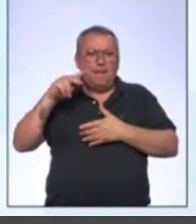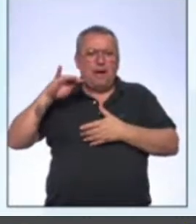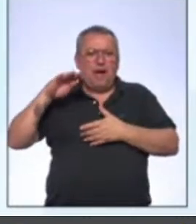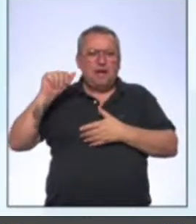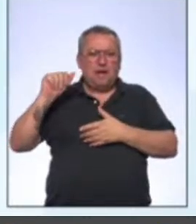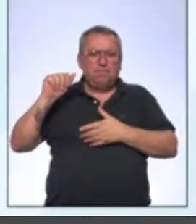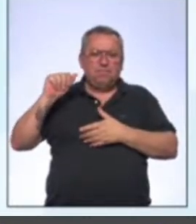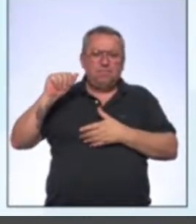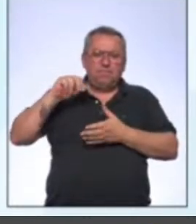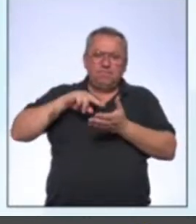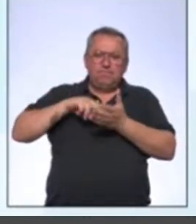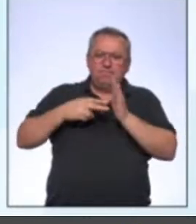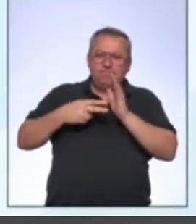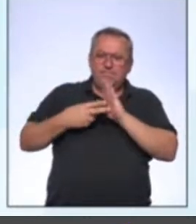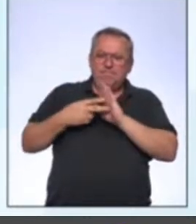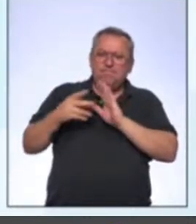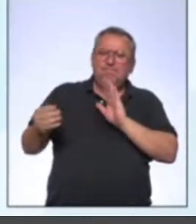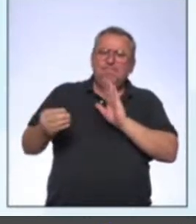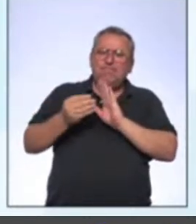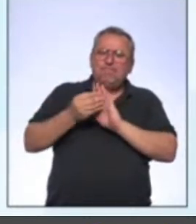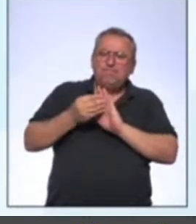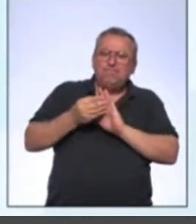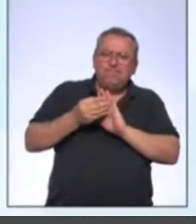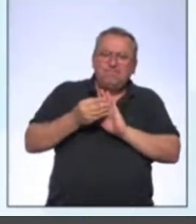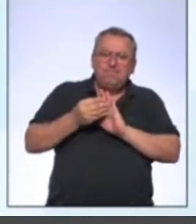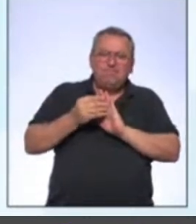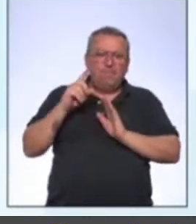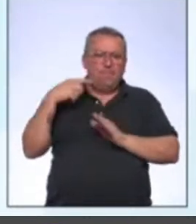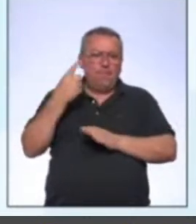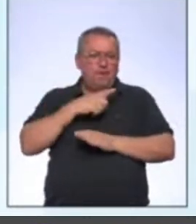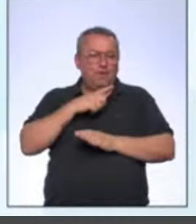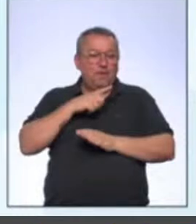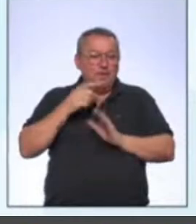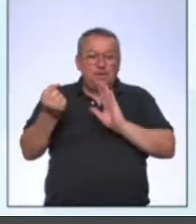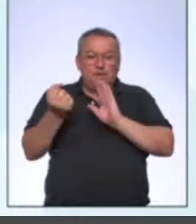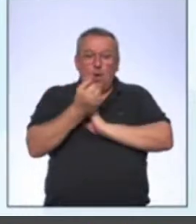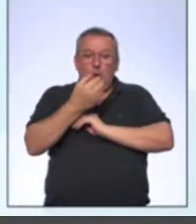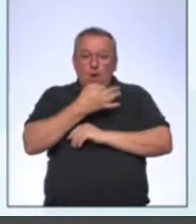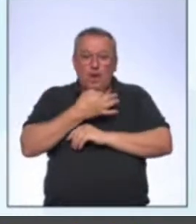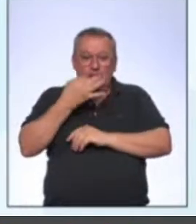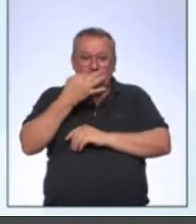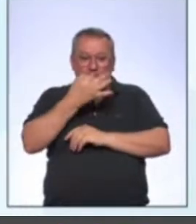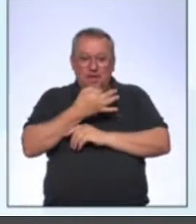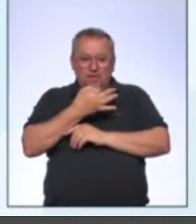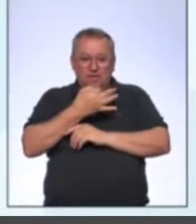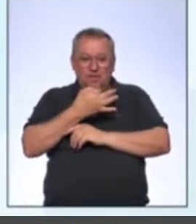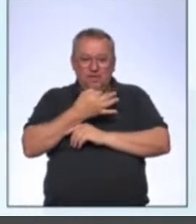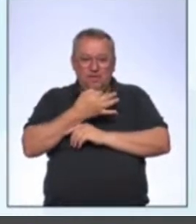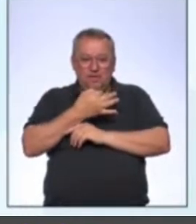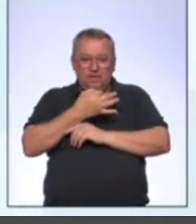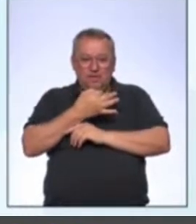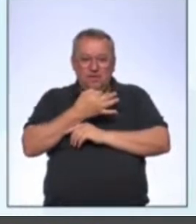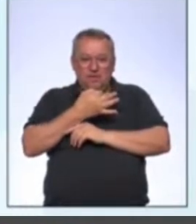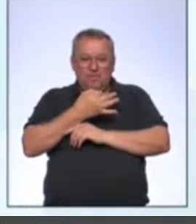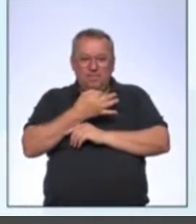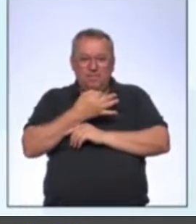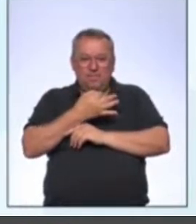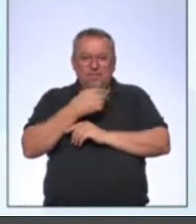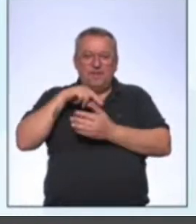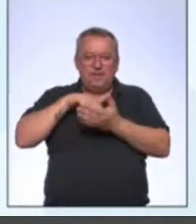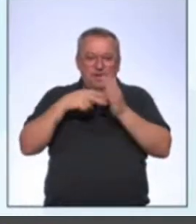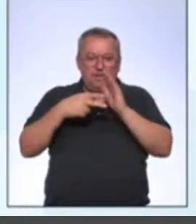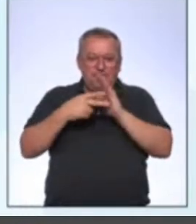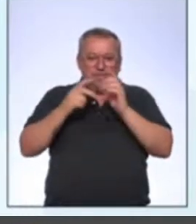Que será que tu marcou aí, né, moço? Essa daí, nós temos uma marca de oralidade. Essa marca de oralidade